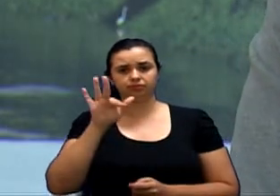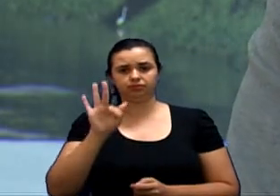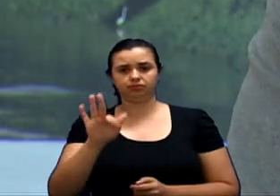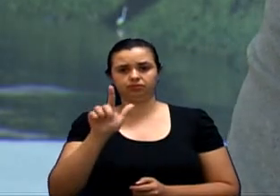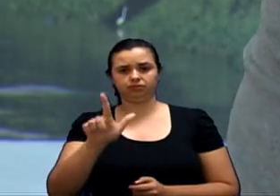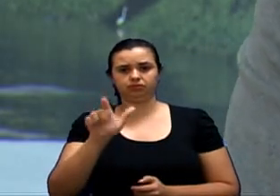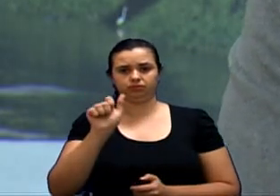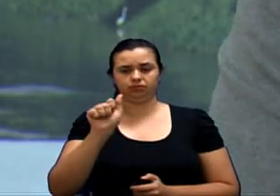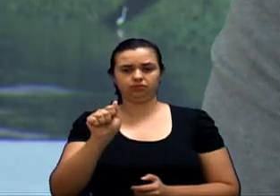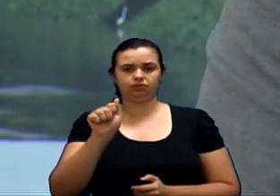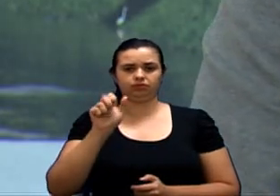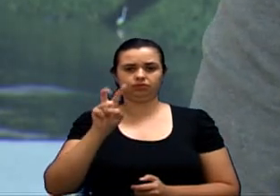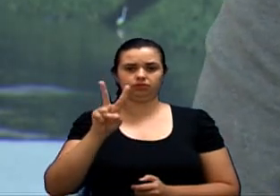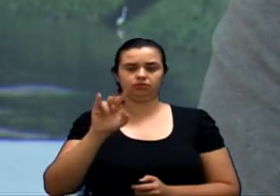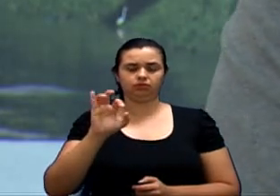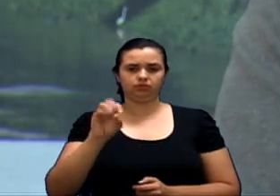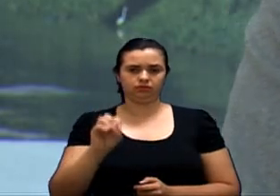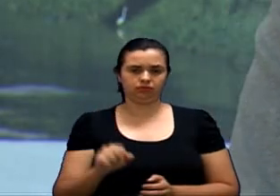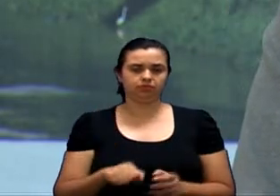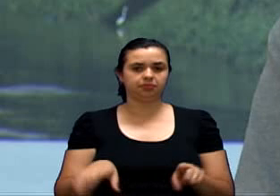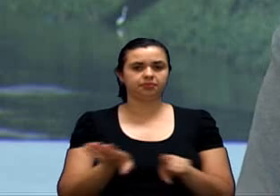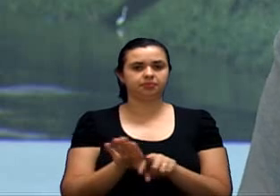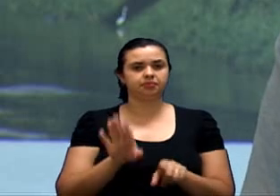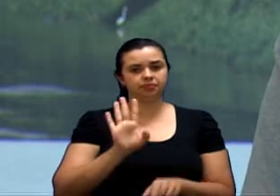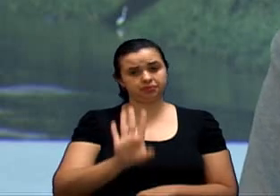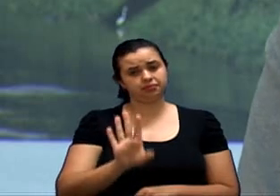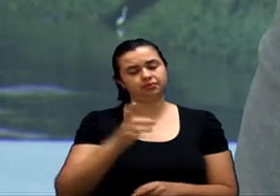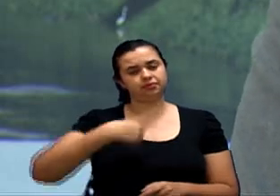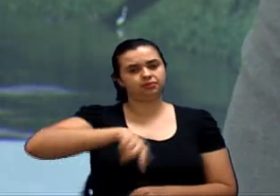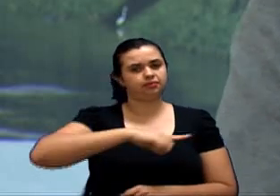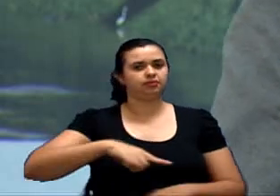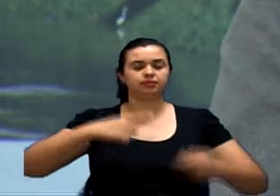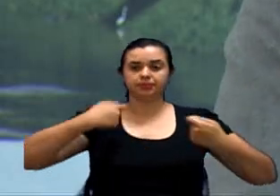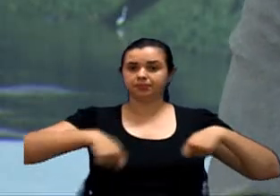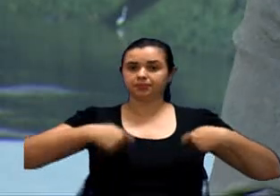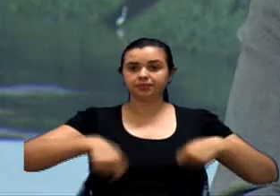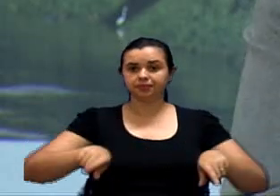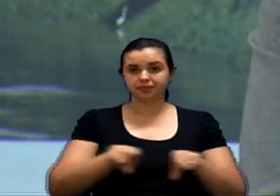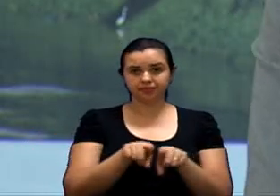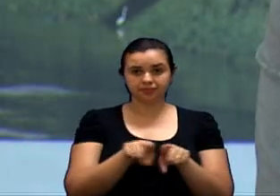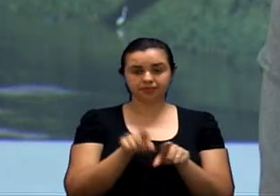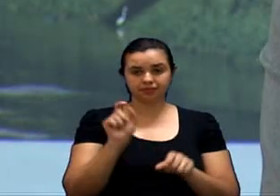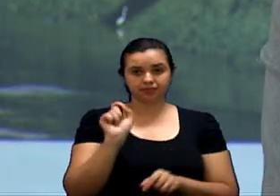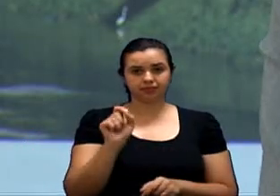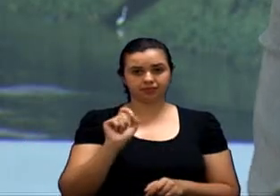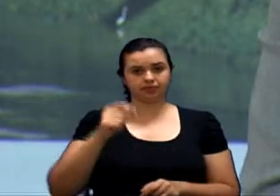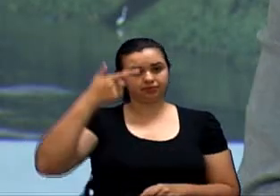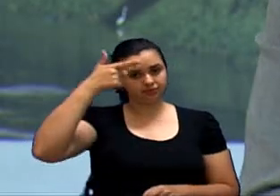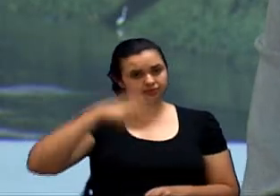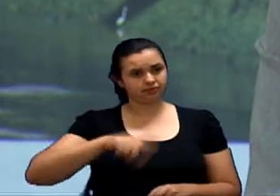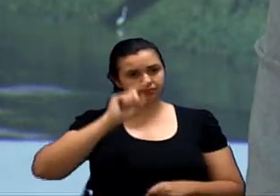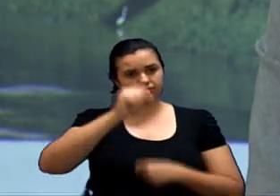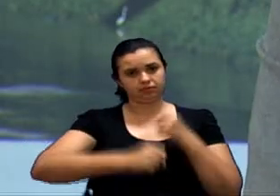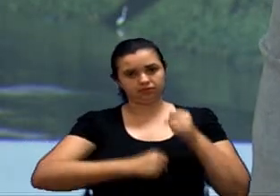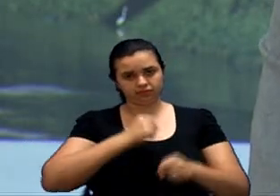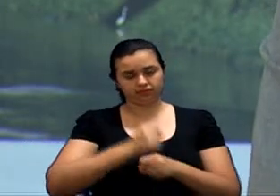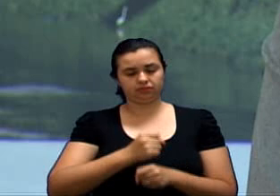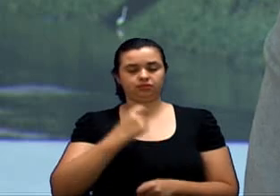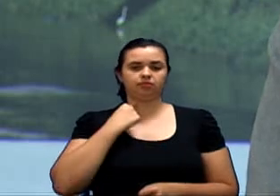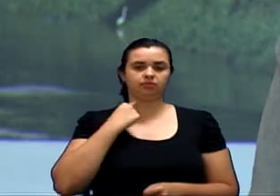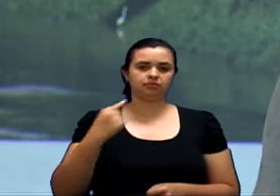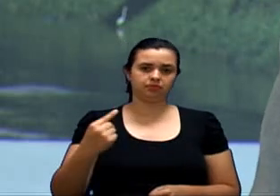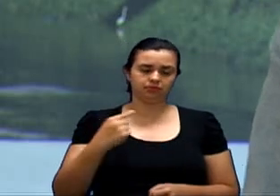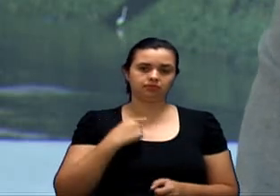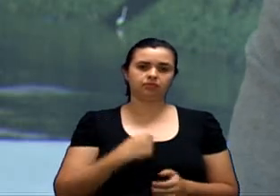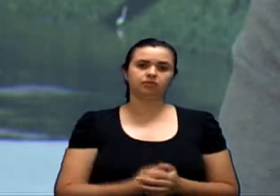timoneiro dessa situação. Mas o que nós precisamos é que o próximo ano, em maio, salvo